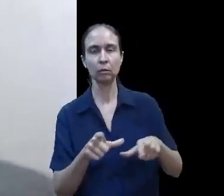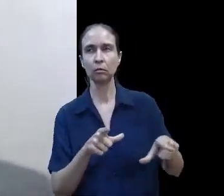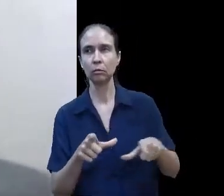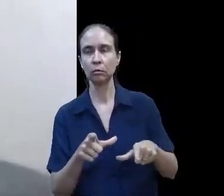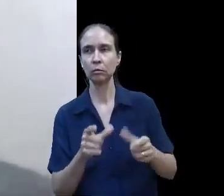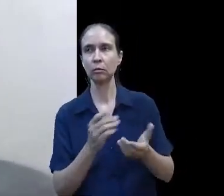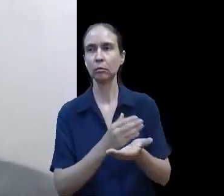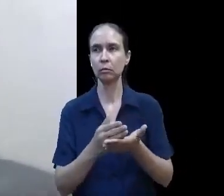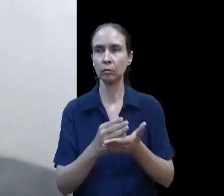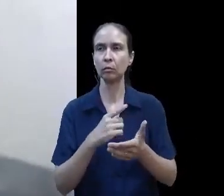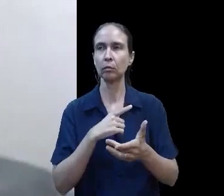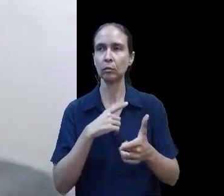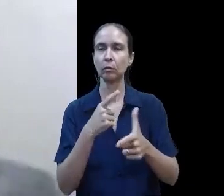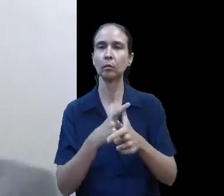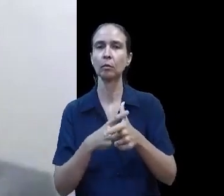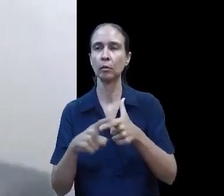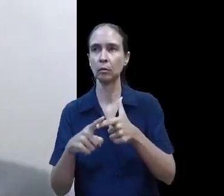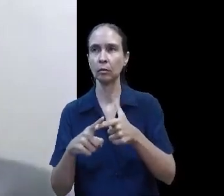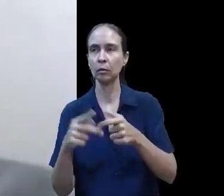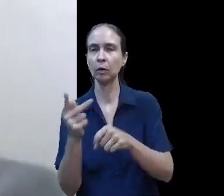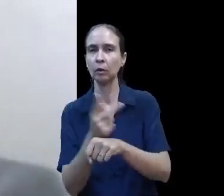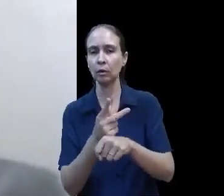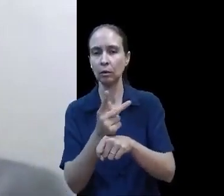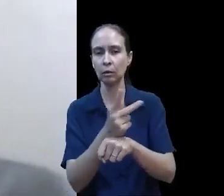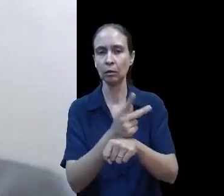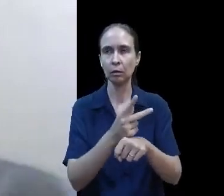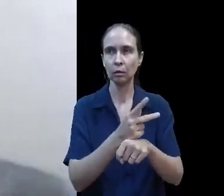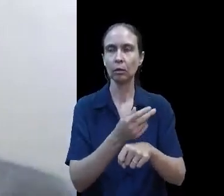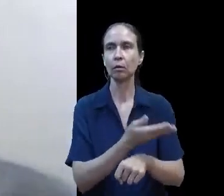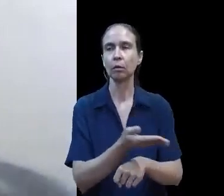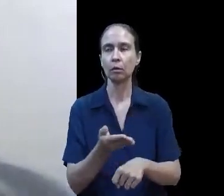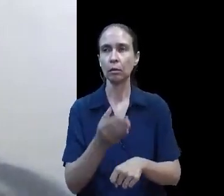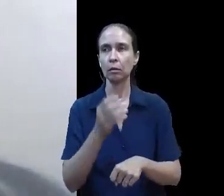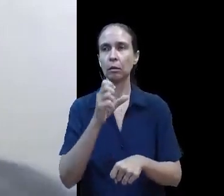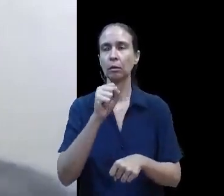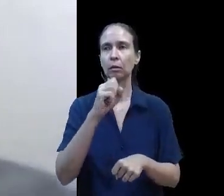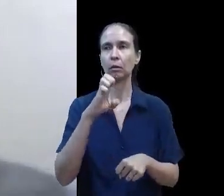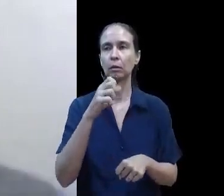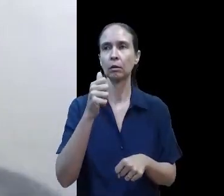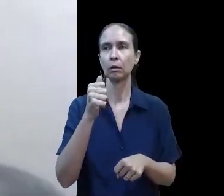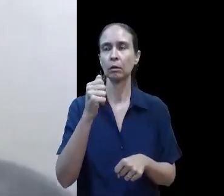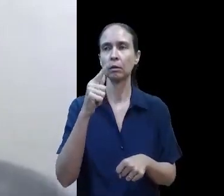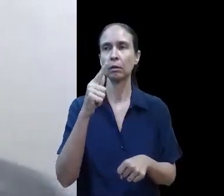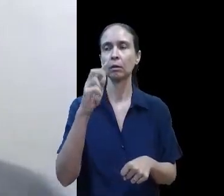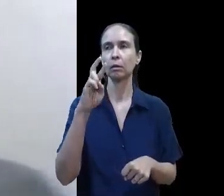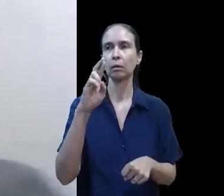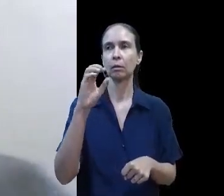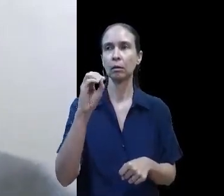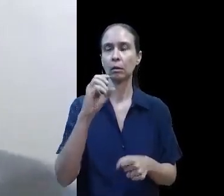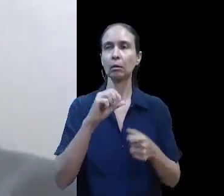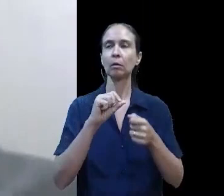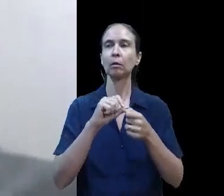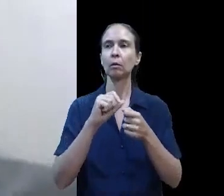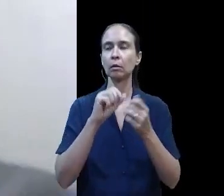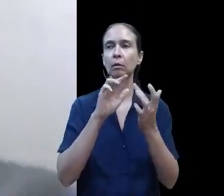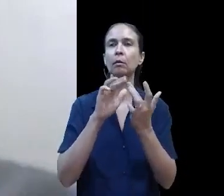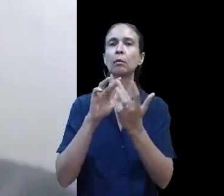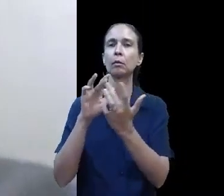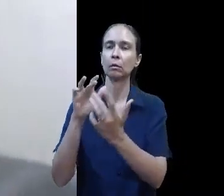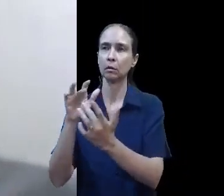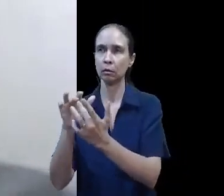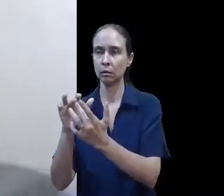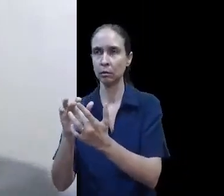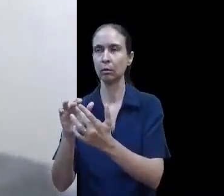procurando vocês aí da SEAGRO, vocês entram em contato com a gente e nós fazemos exatamente o